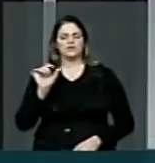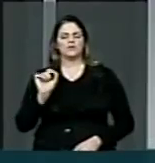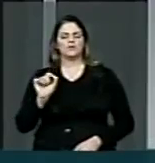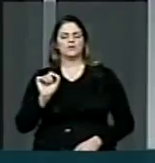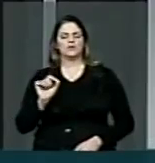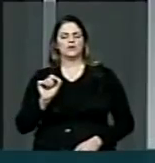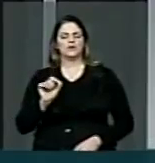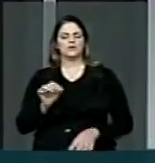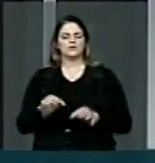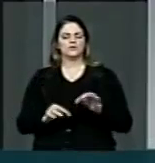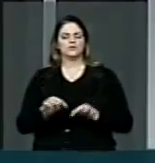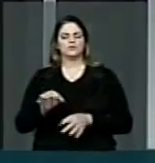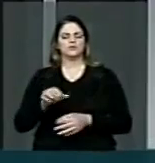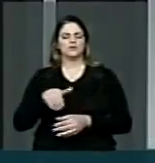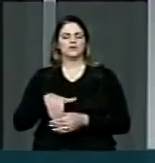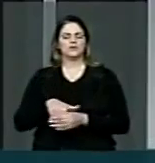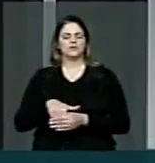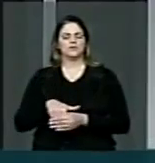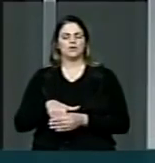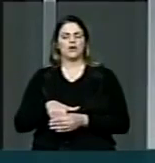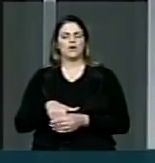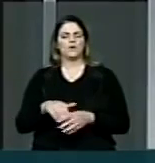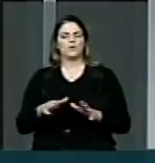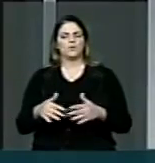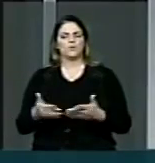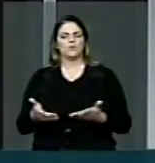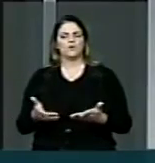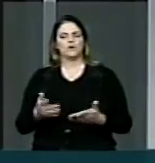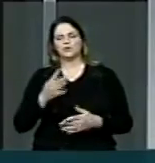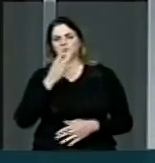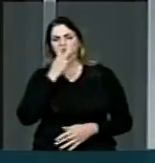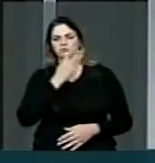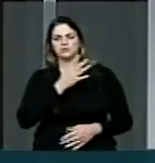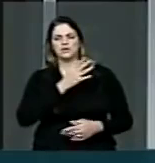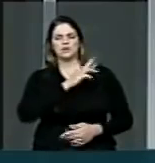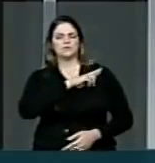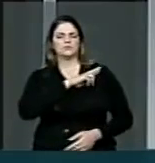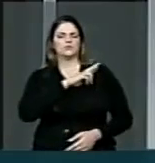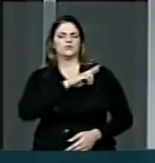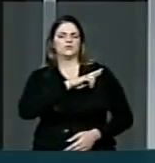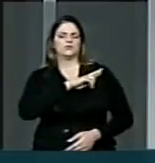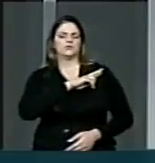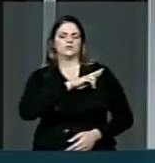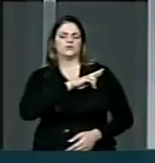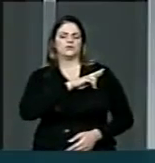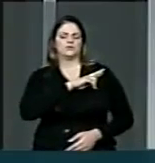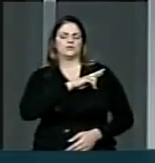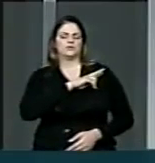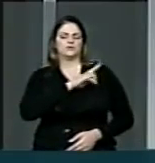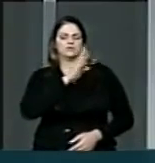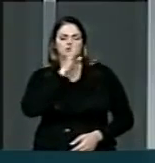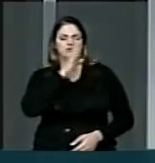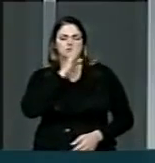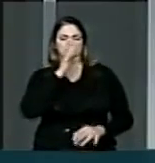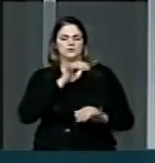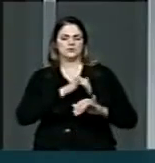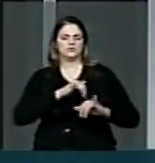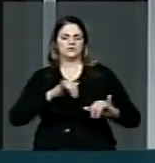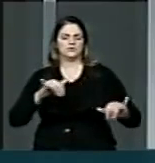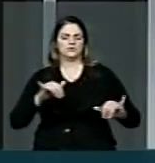analógica do judiciário eleitoral quando da responsabilização ampla por abuso da propaganda